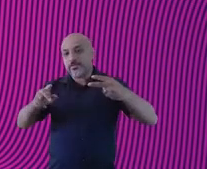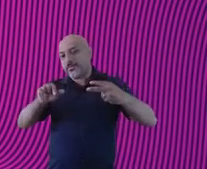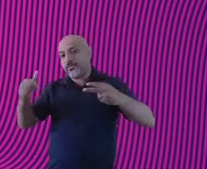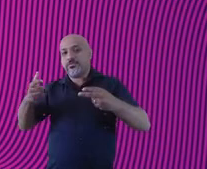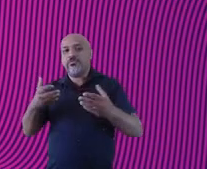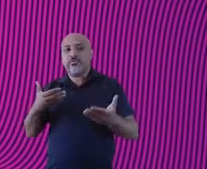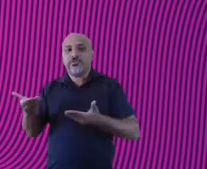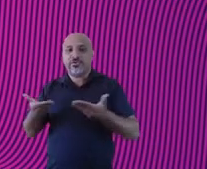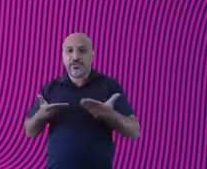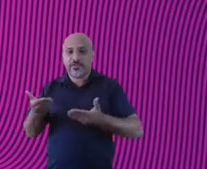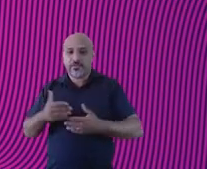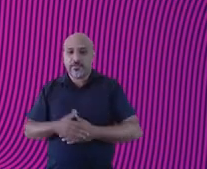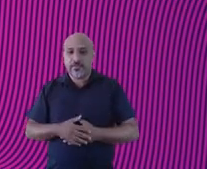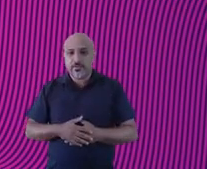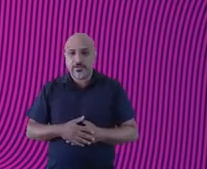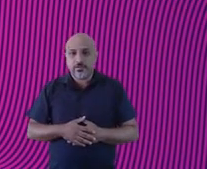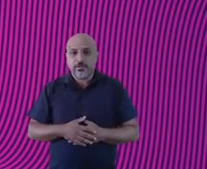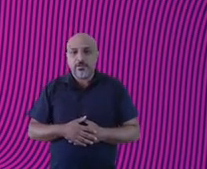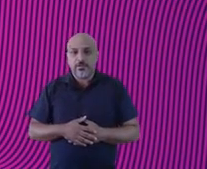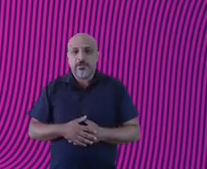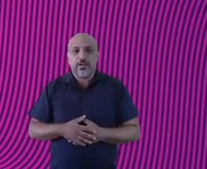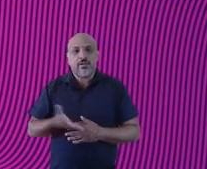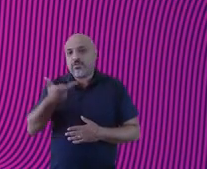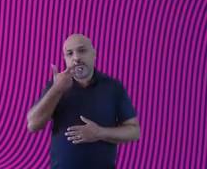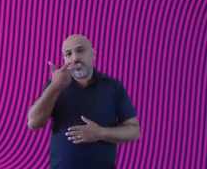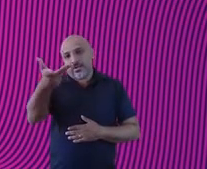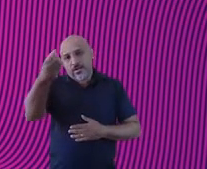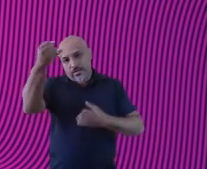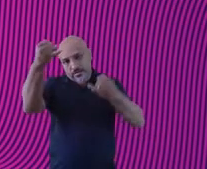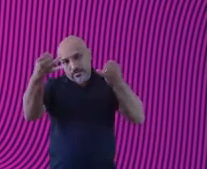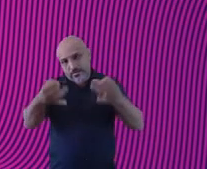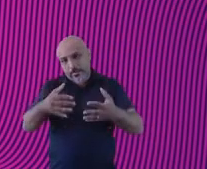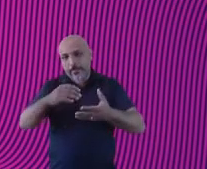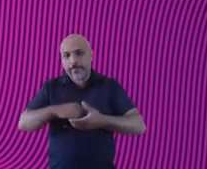tratamento. Era isso que eu queria colocar.